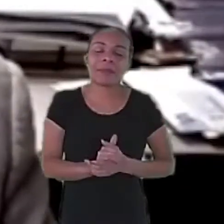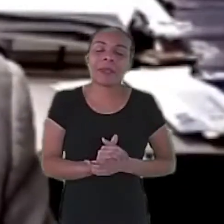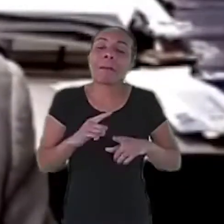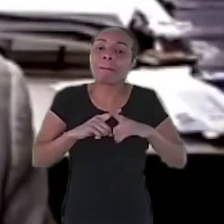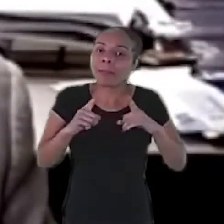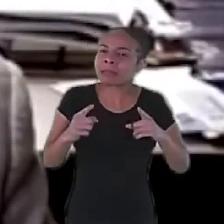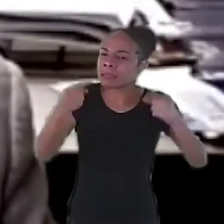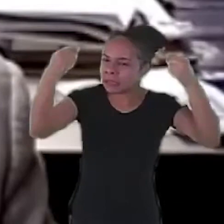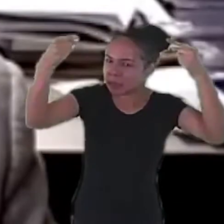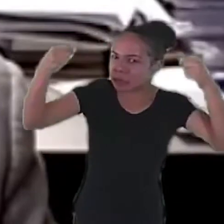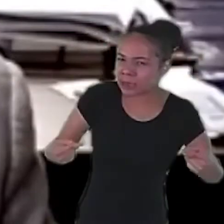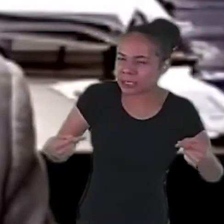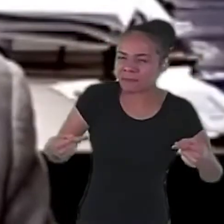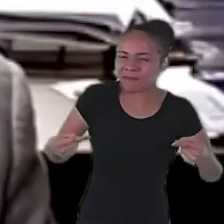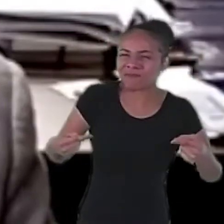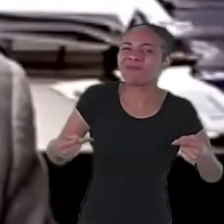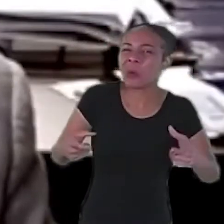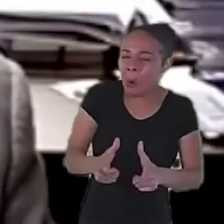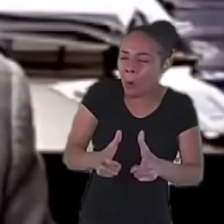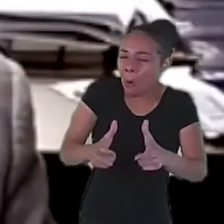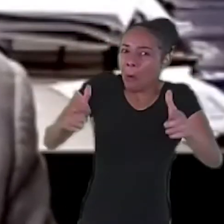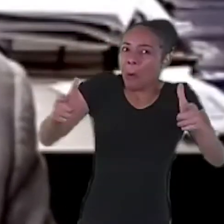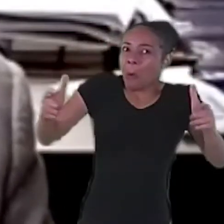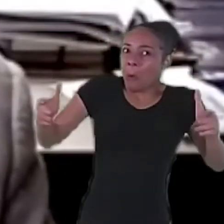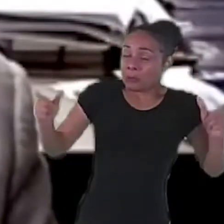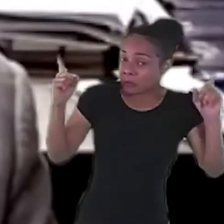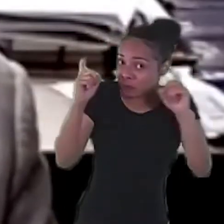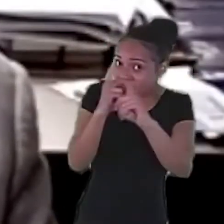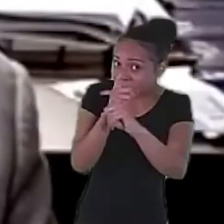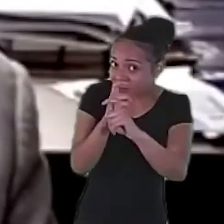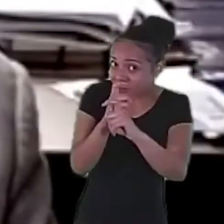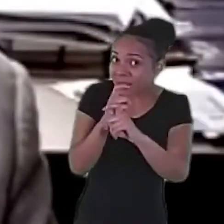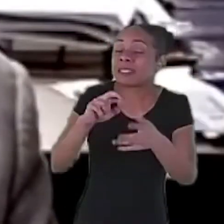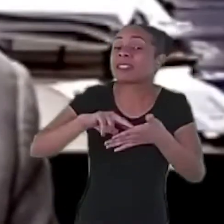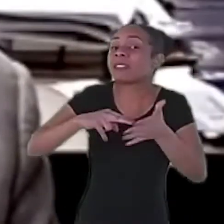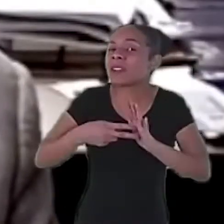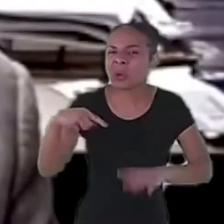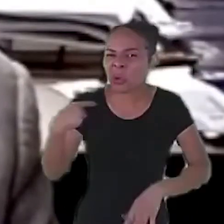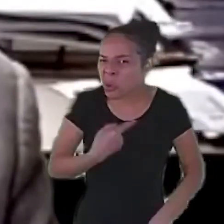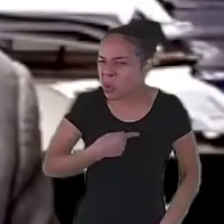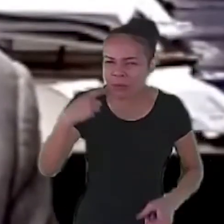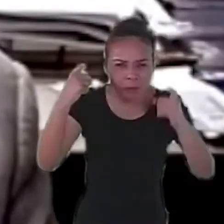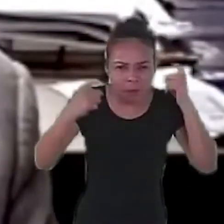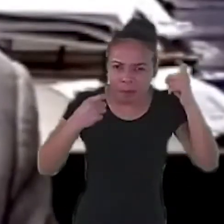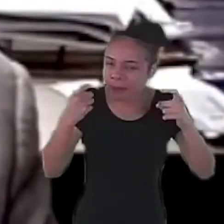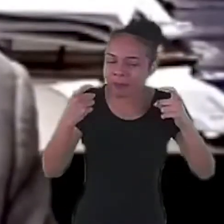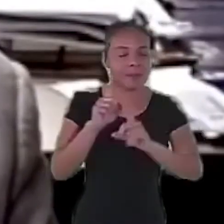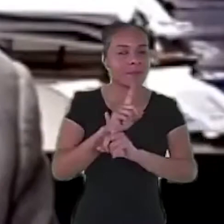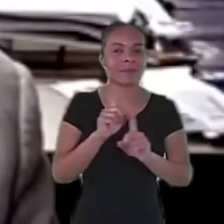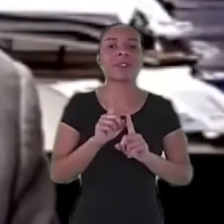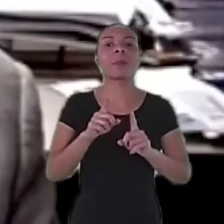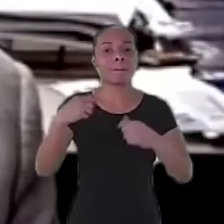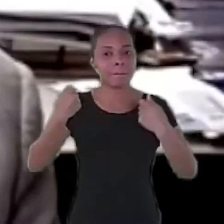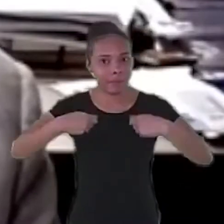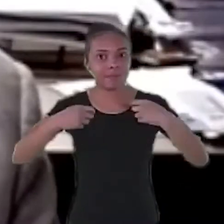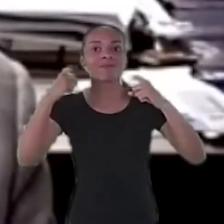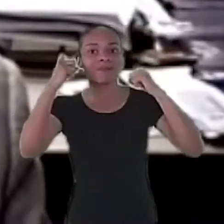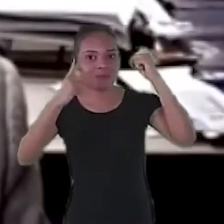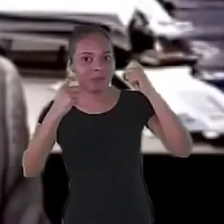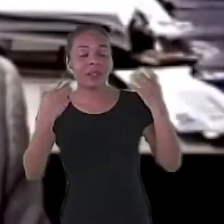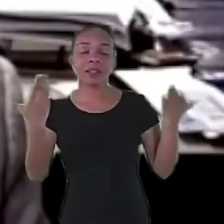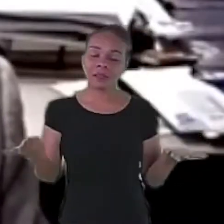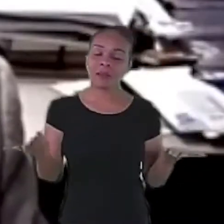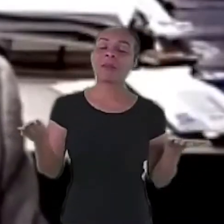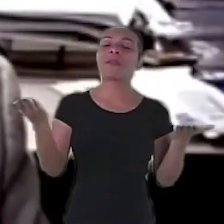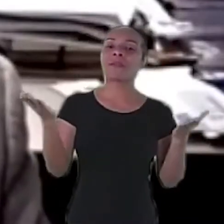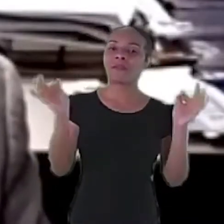não devemos nos preocupar sobre eles. Então, é isso que eu teria a dizer. Eu acho que me alonguei mais do que eu queria. E